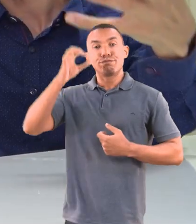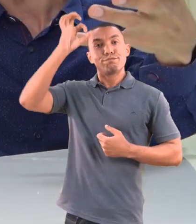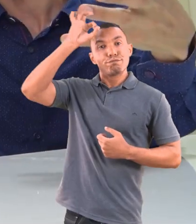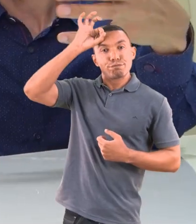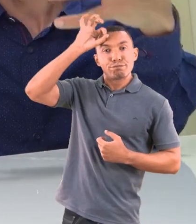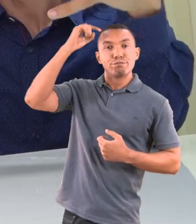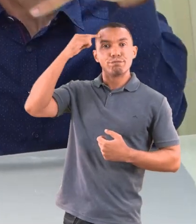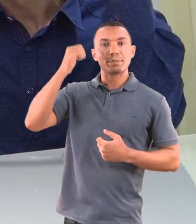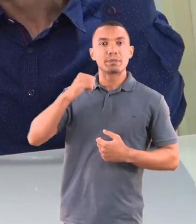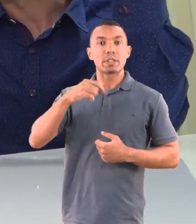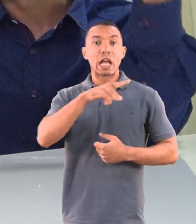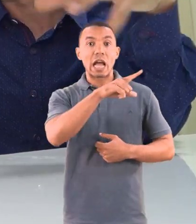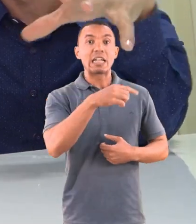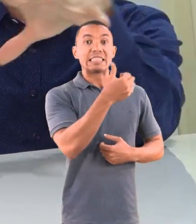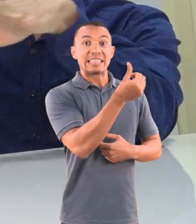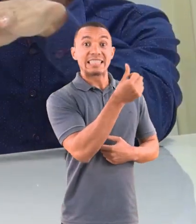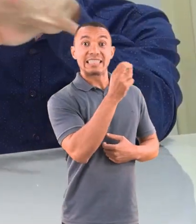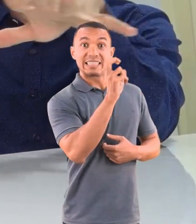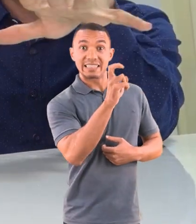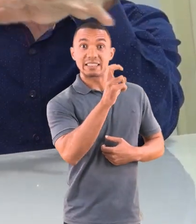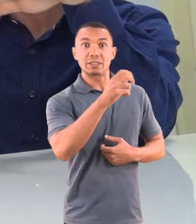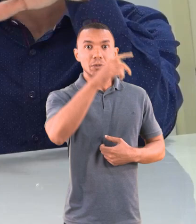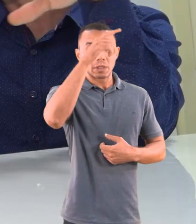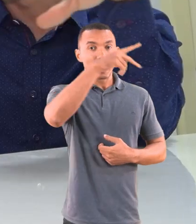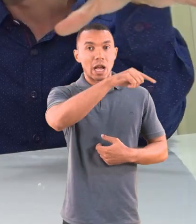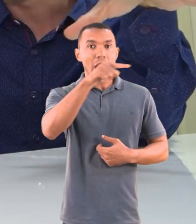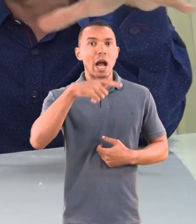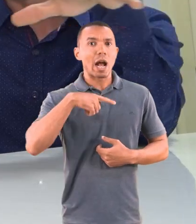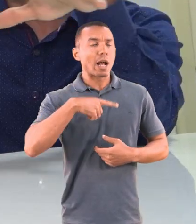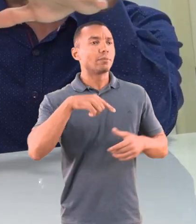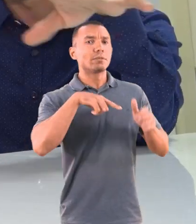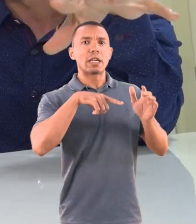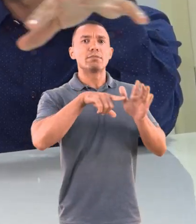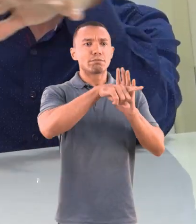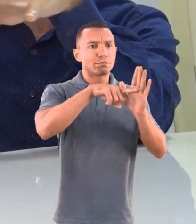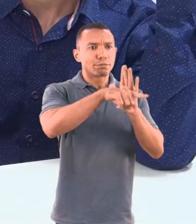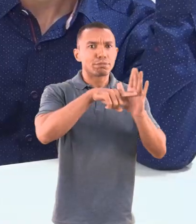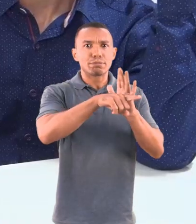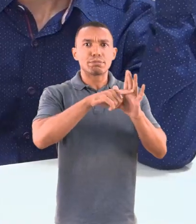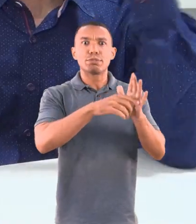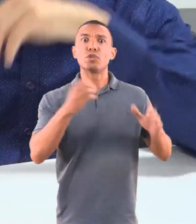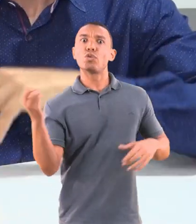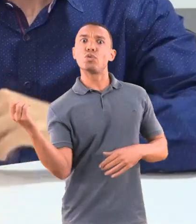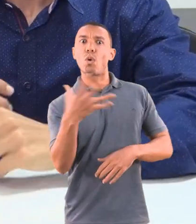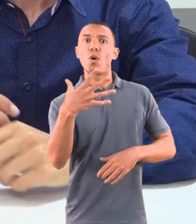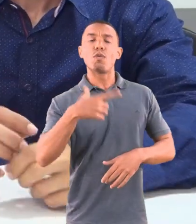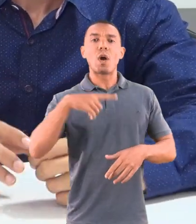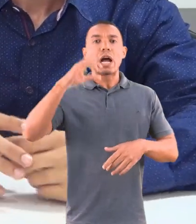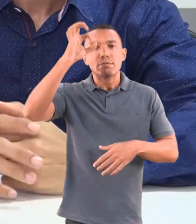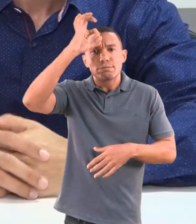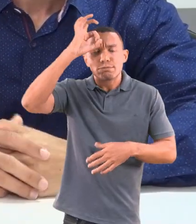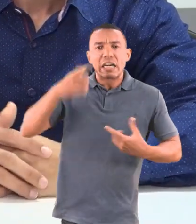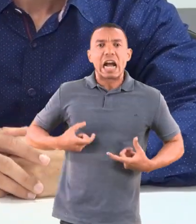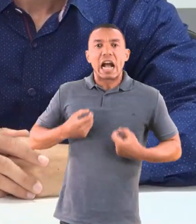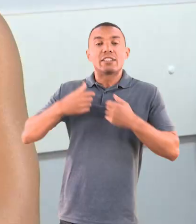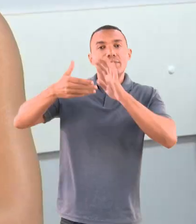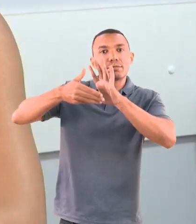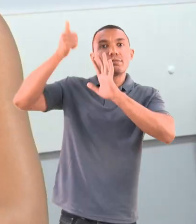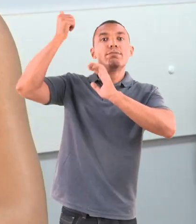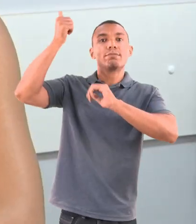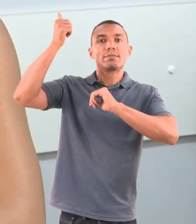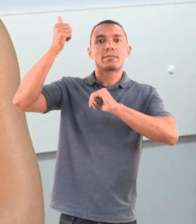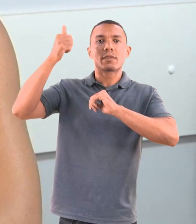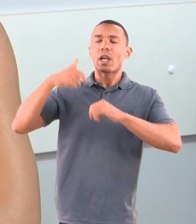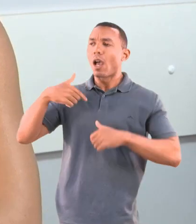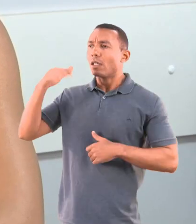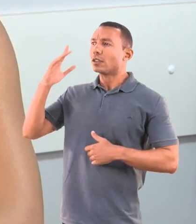Maria está entre os 65 pacientes que passaram por um procedimento inovador para a retirada de tumores cerebrais. Só em